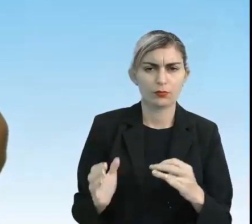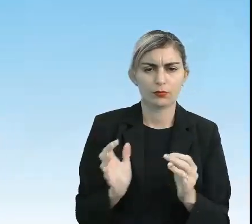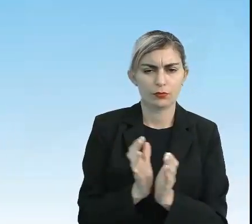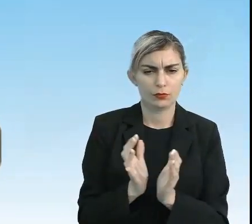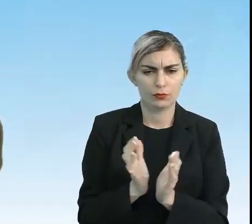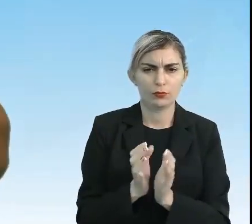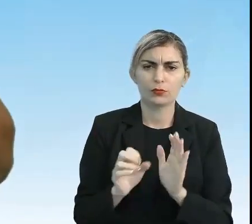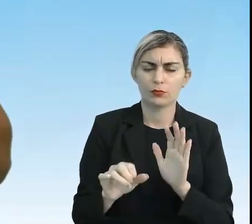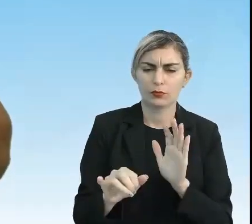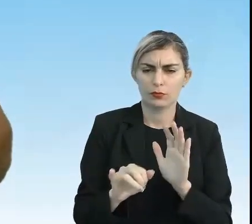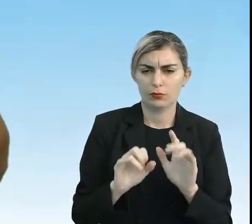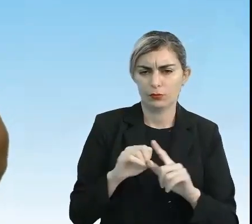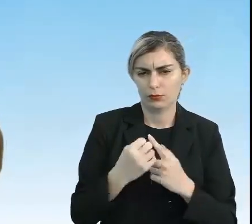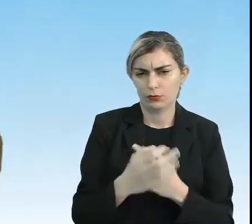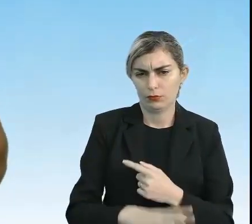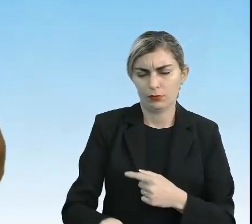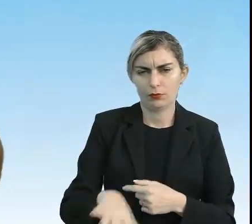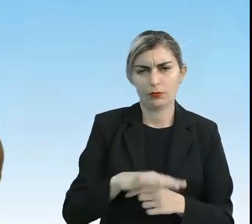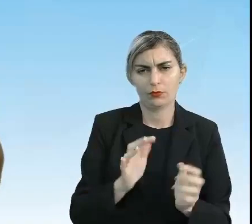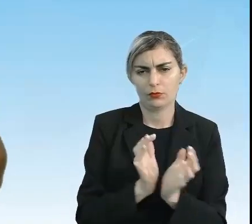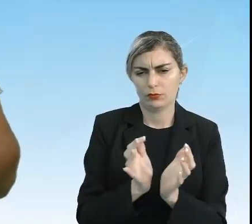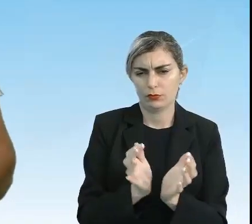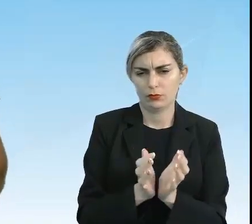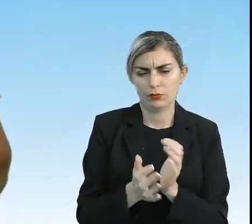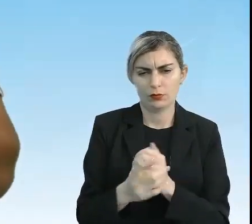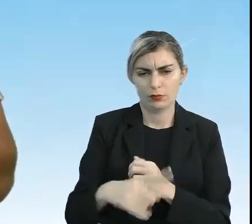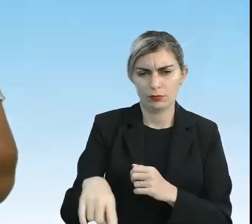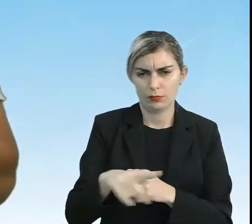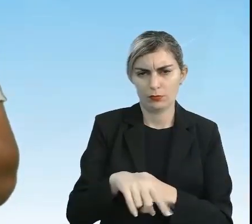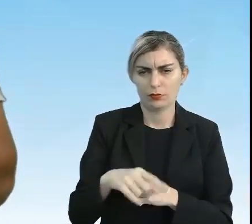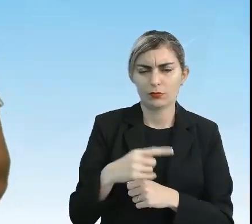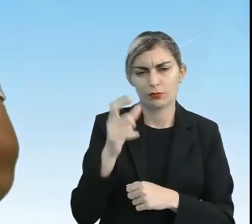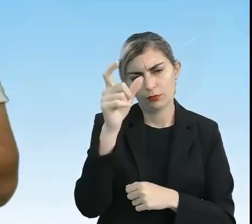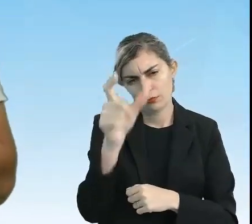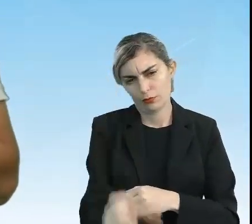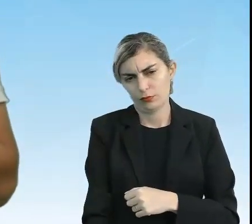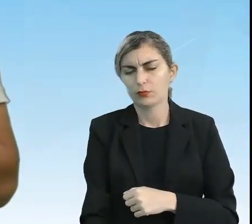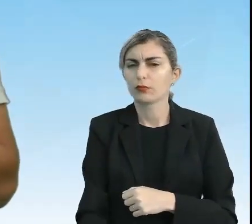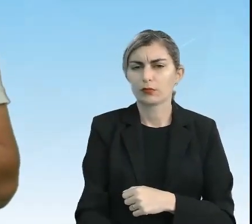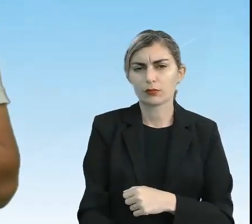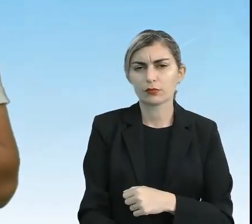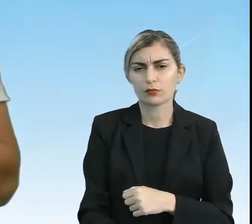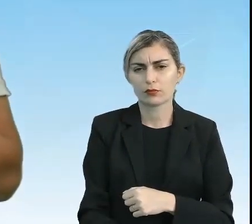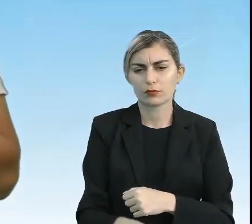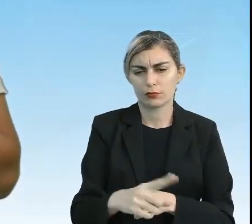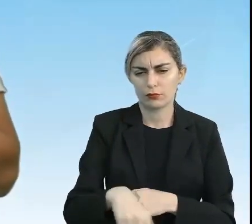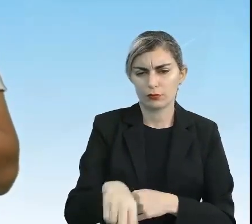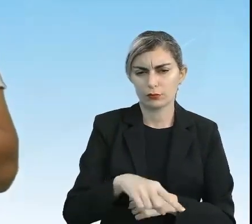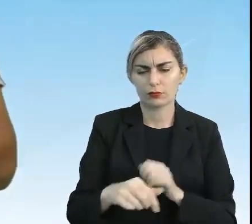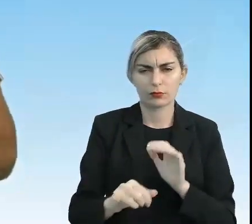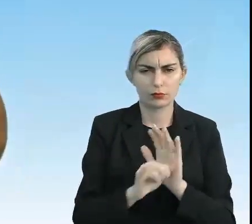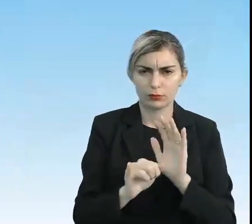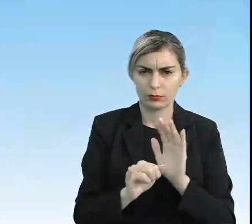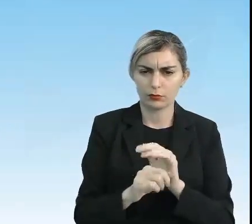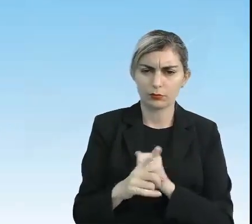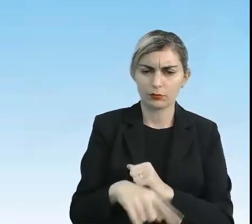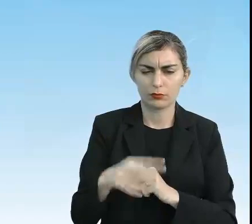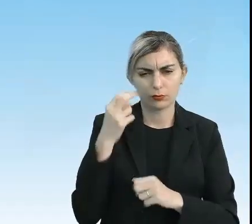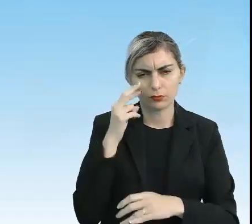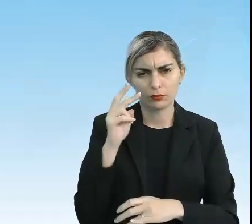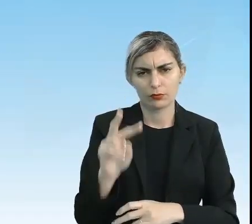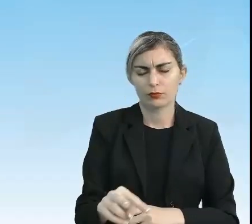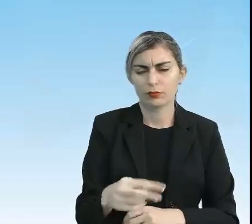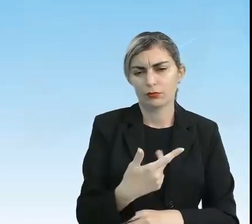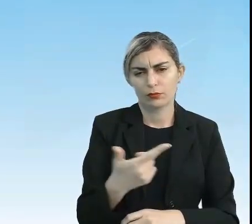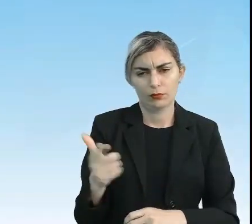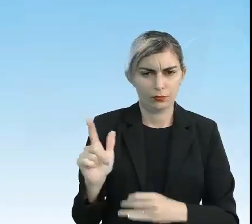social é aquele grupo em que nós, na nossa construção do nosso ser, da nossa identidade, nós vemos